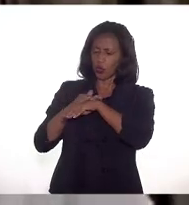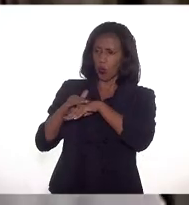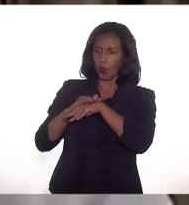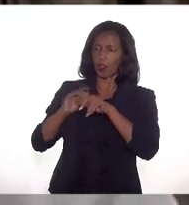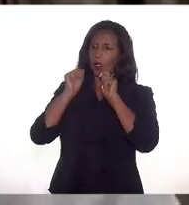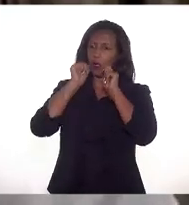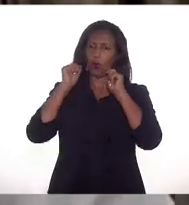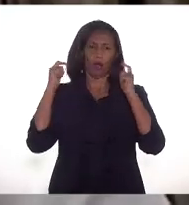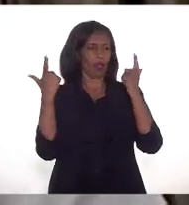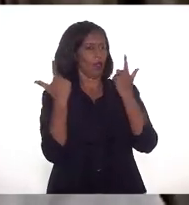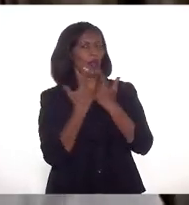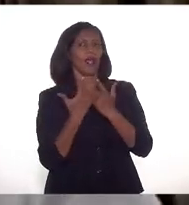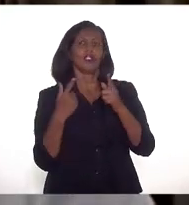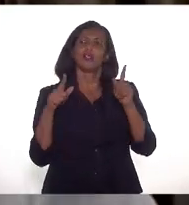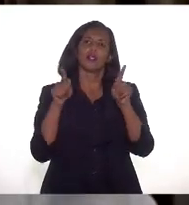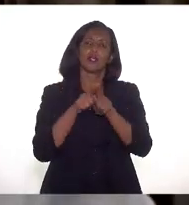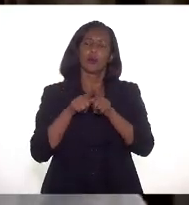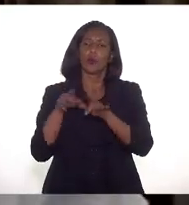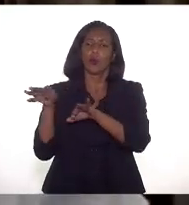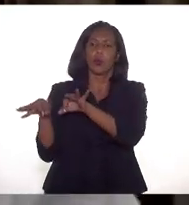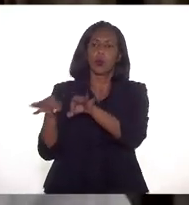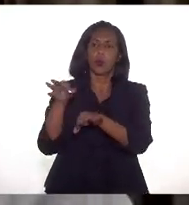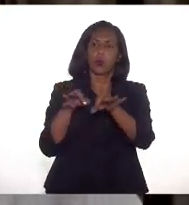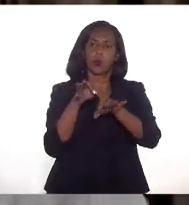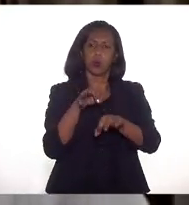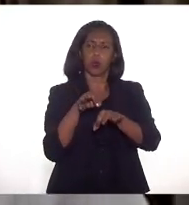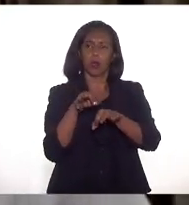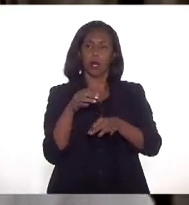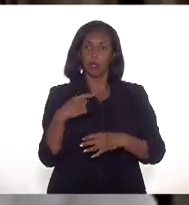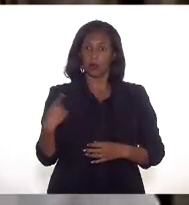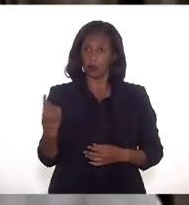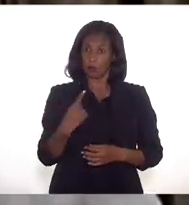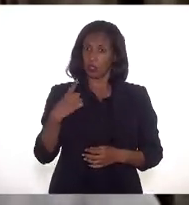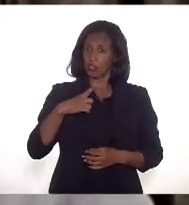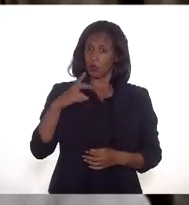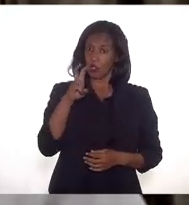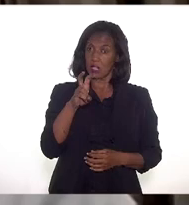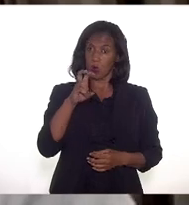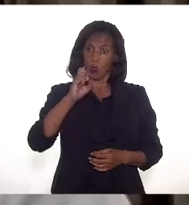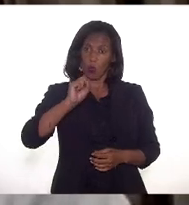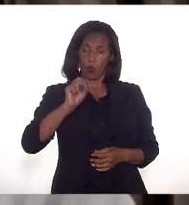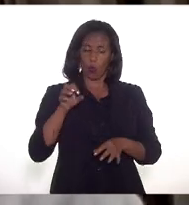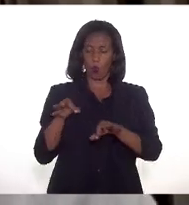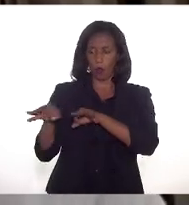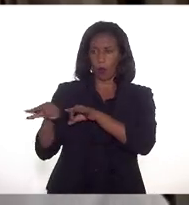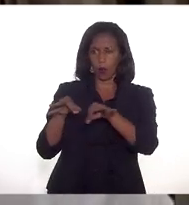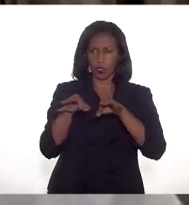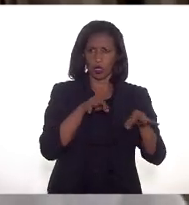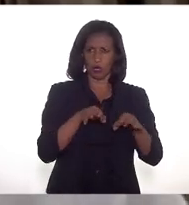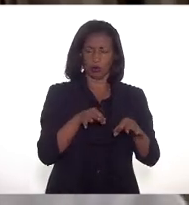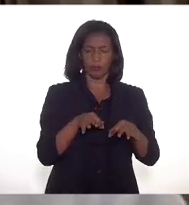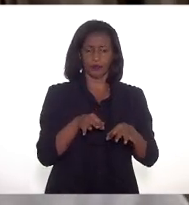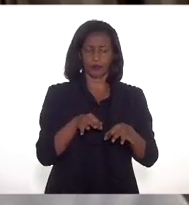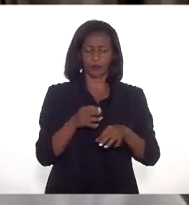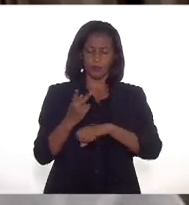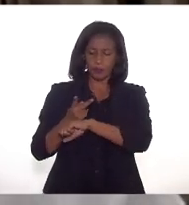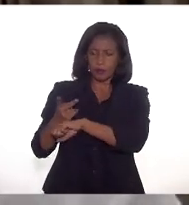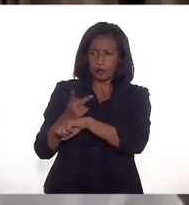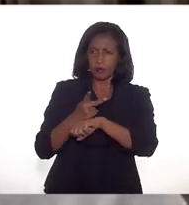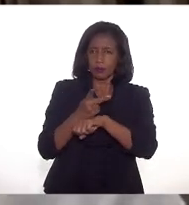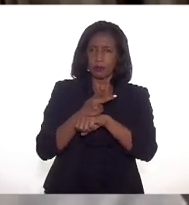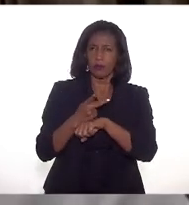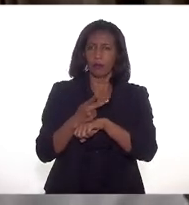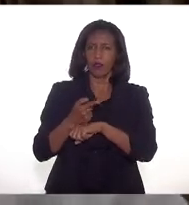e com o Judiciário, nós estamos com em torno de 58 projetos e tentando buscar